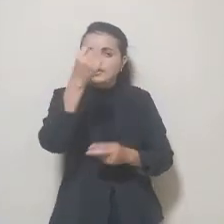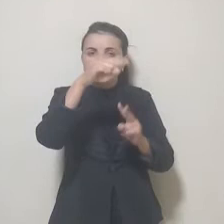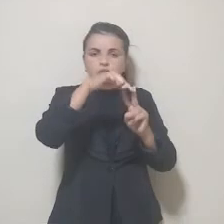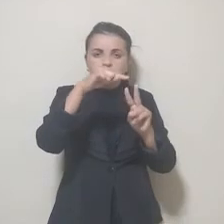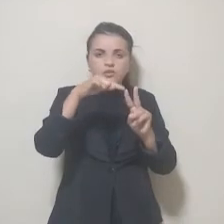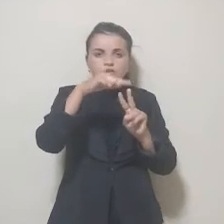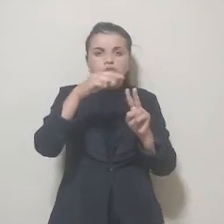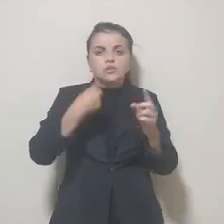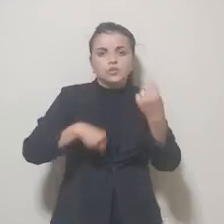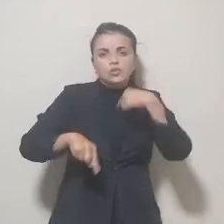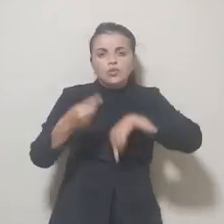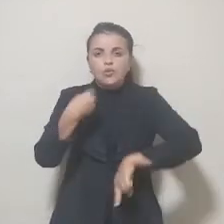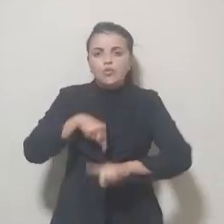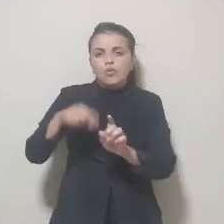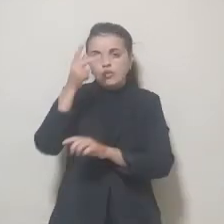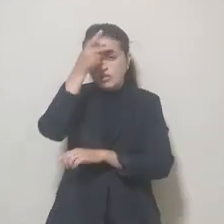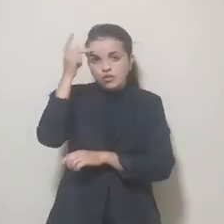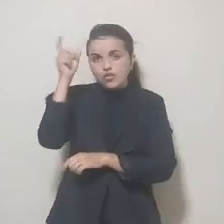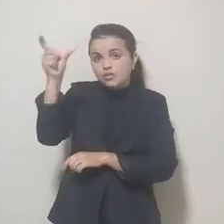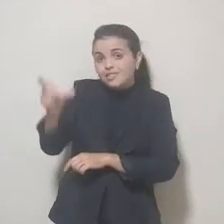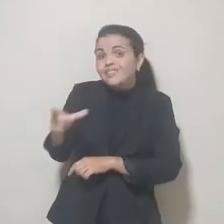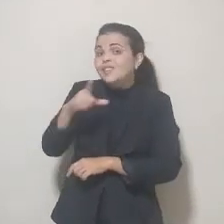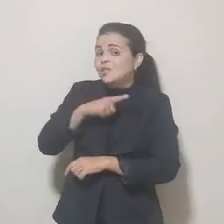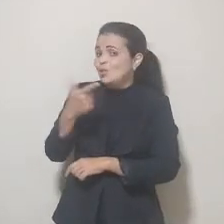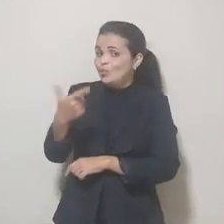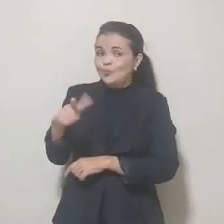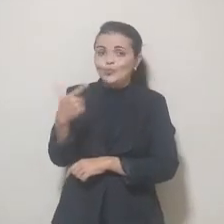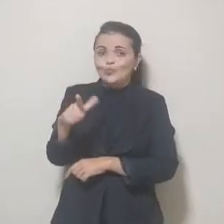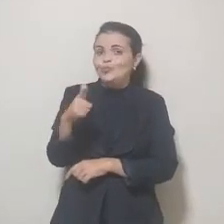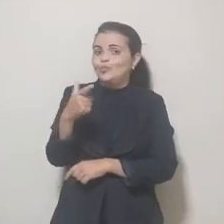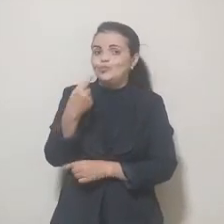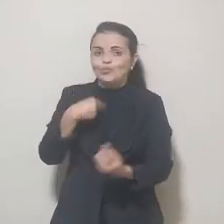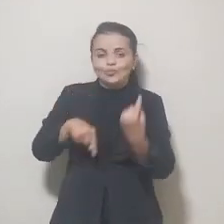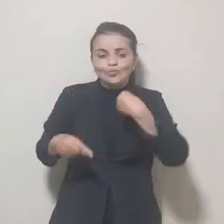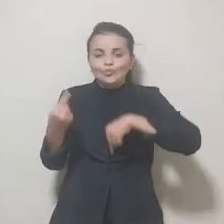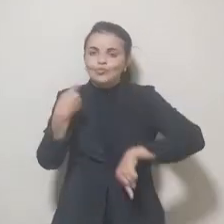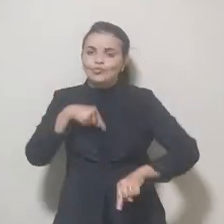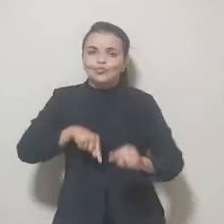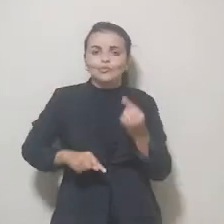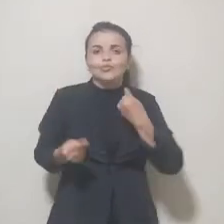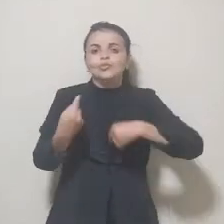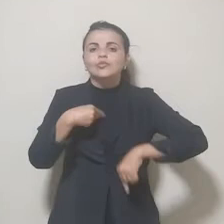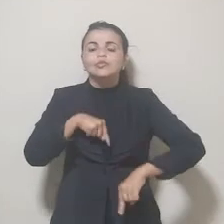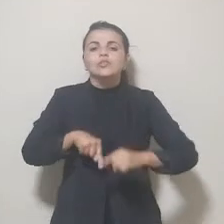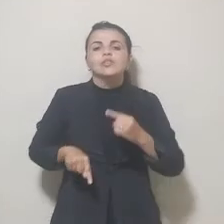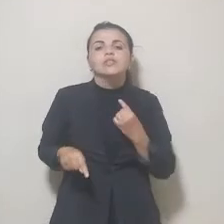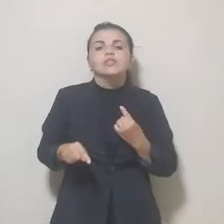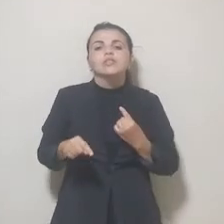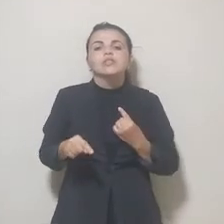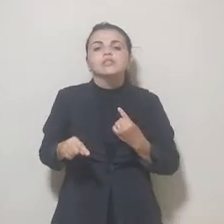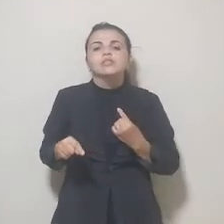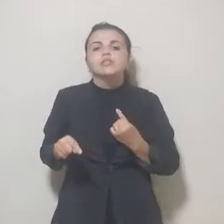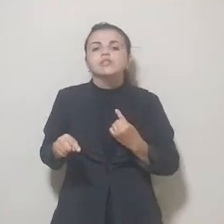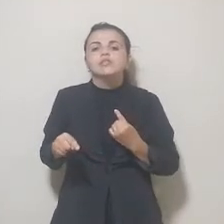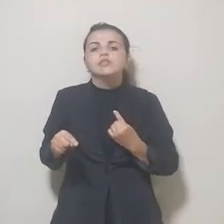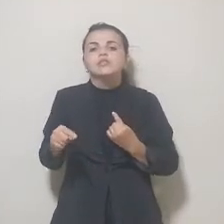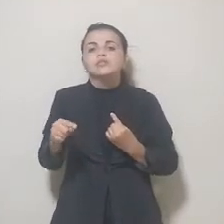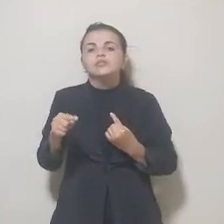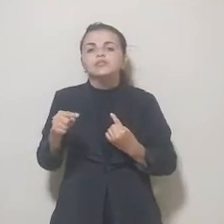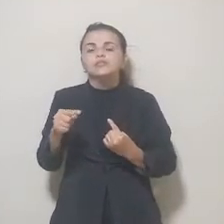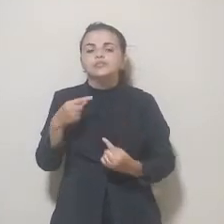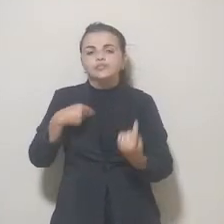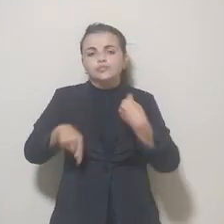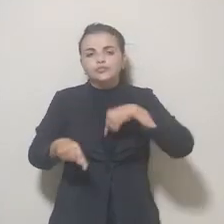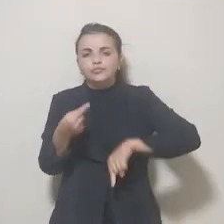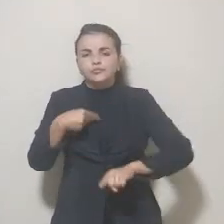tão importantes, e porque algumas pessoas, infelizmente, não têm a função da produção desses hormônios de forma